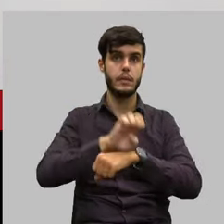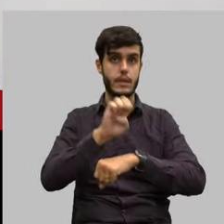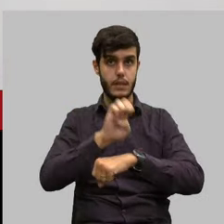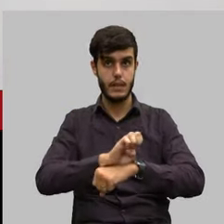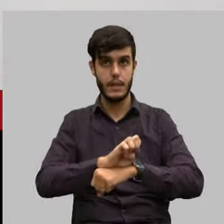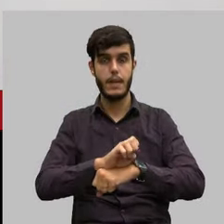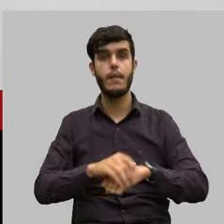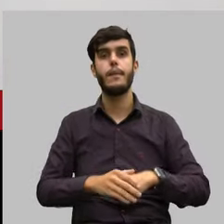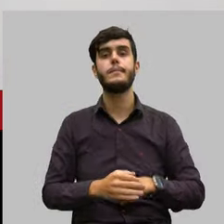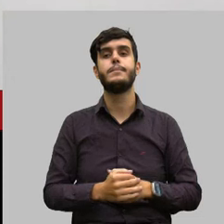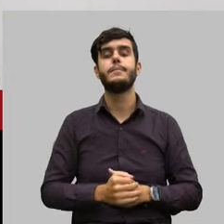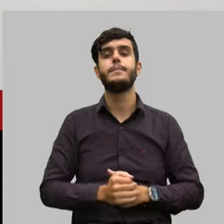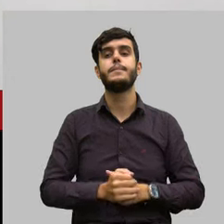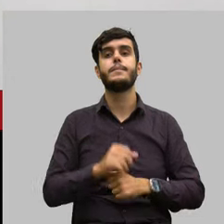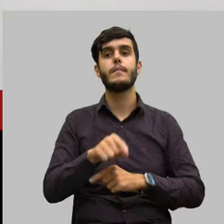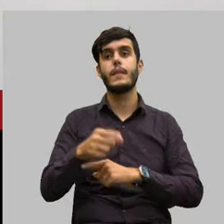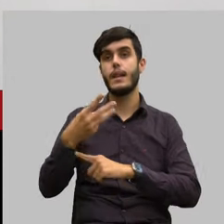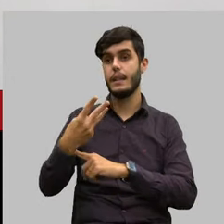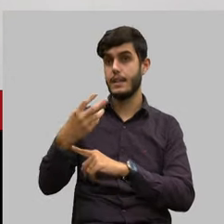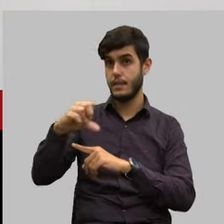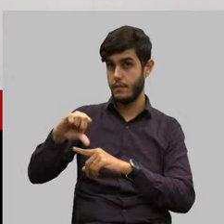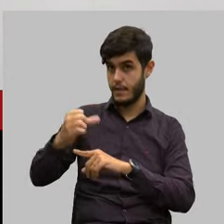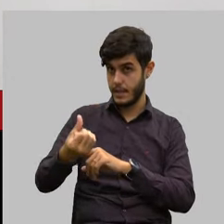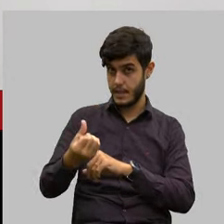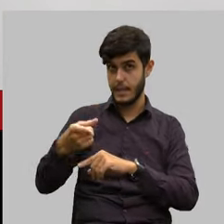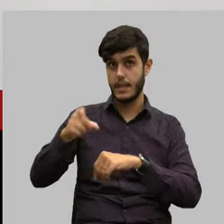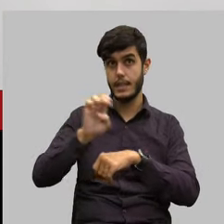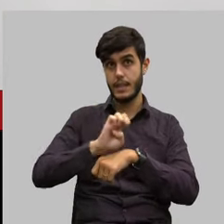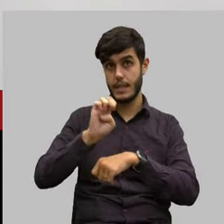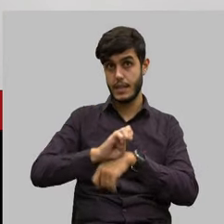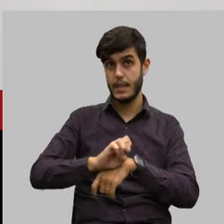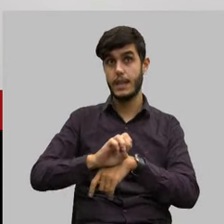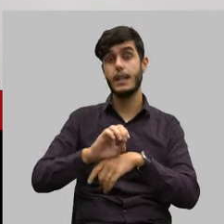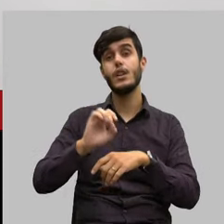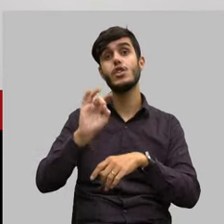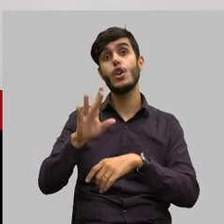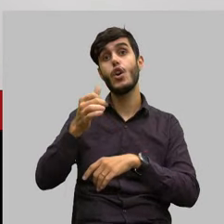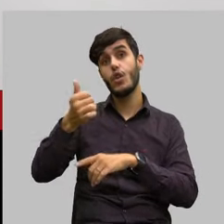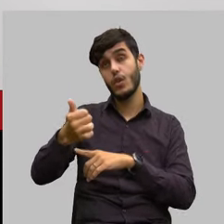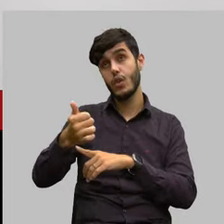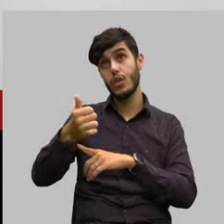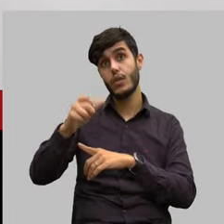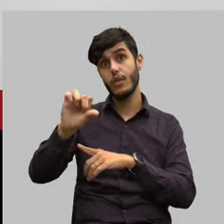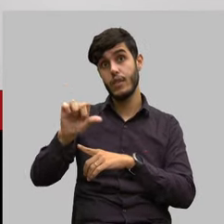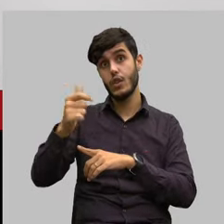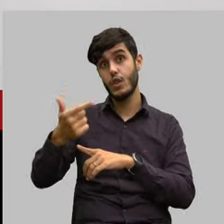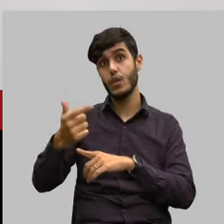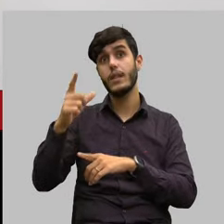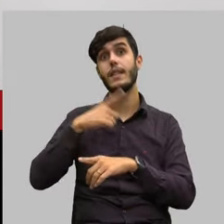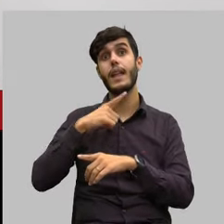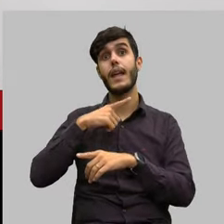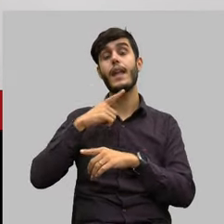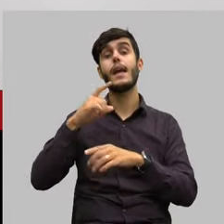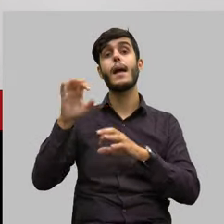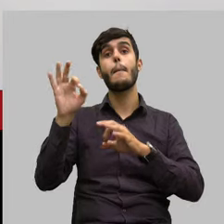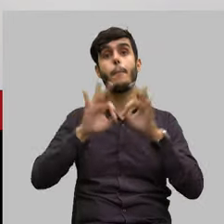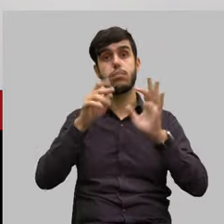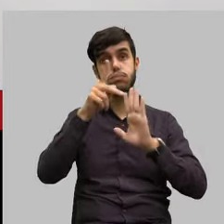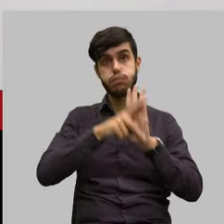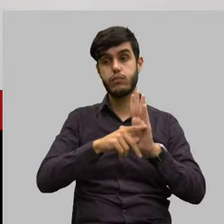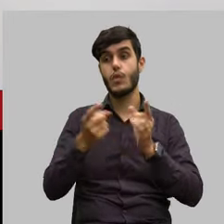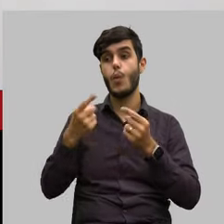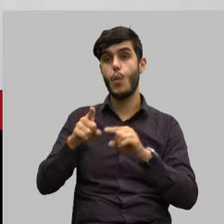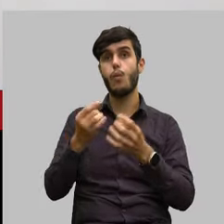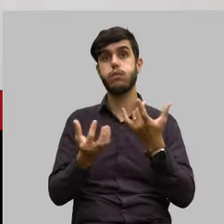vida da Senhora dos 396 imóveis do Estado apenas 92 possui projeto contra incêndio e Pânico